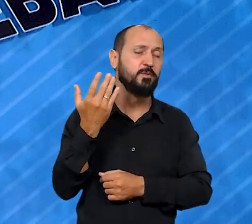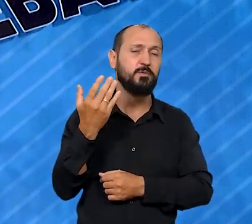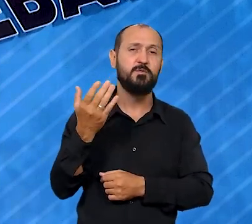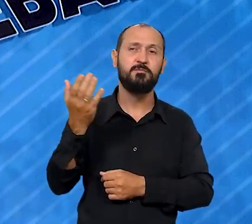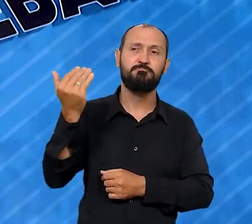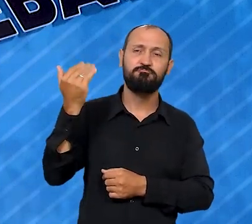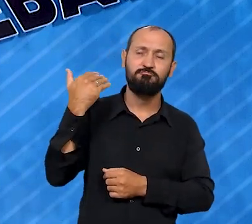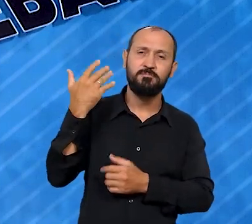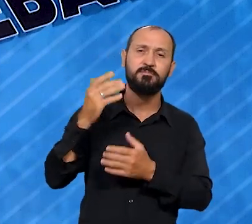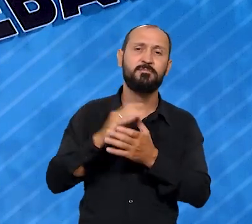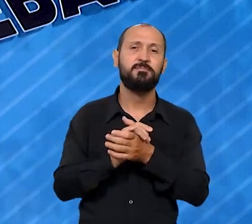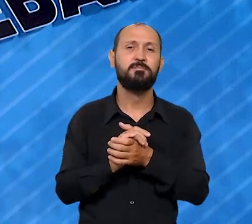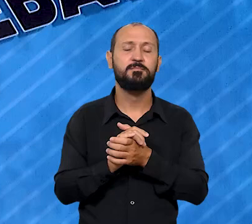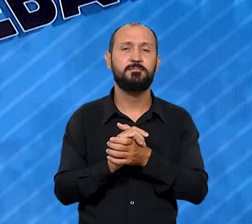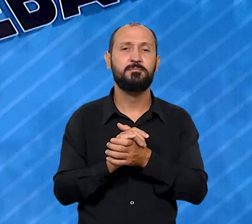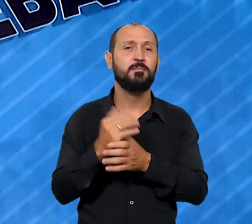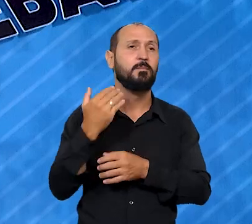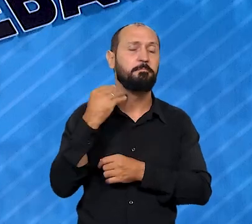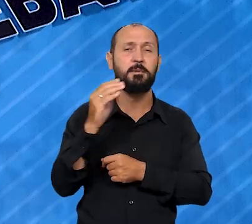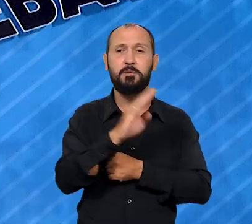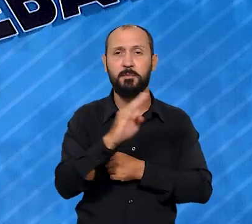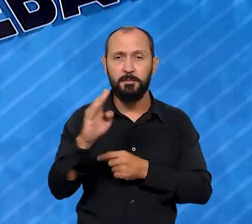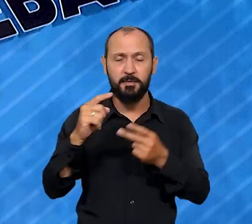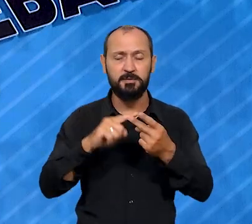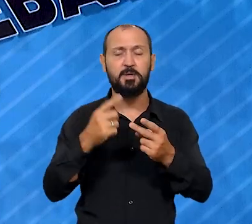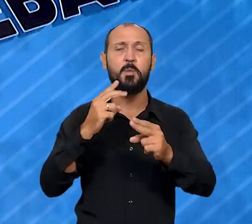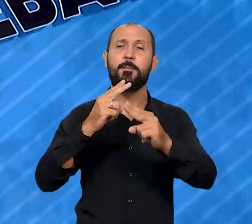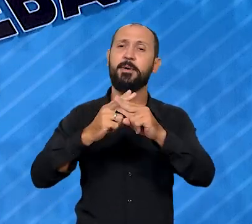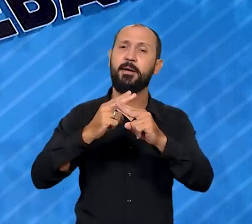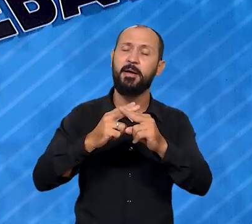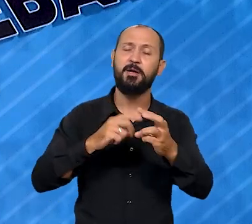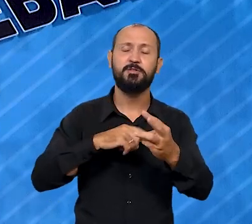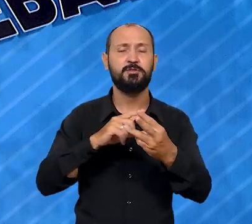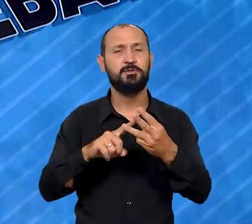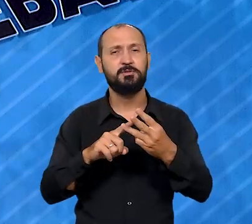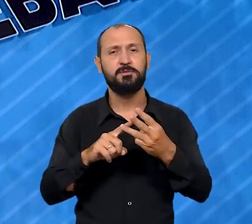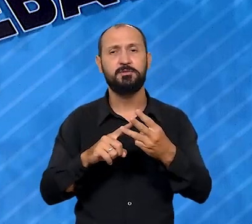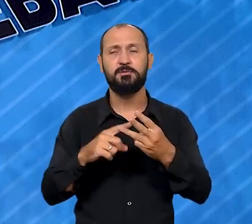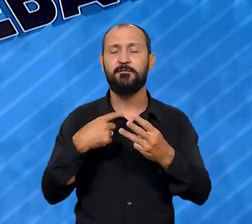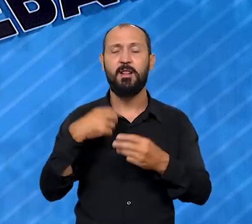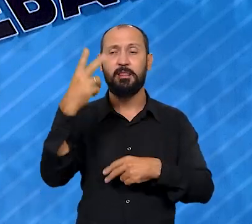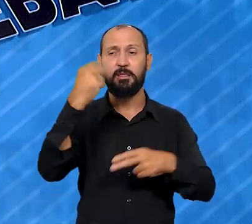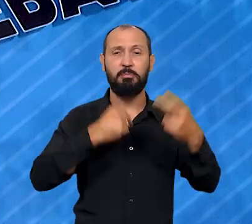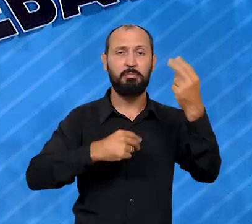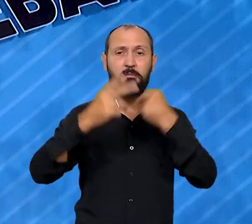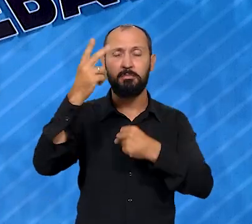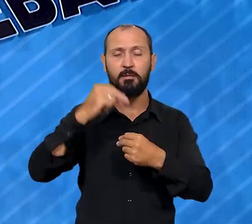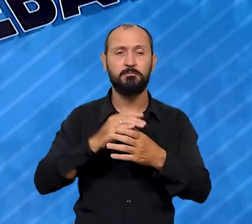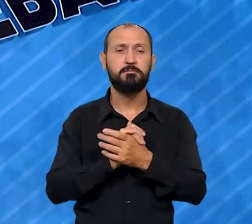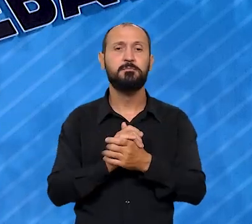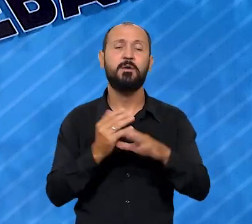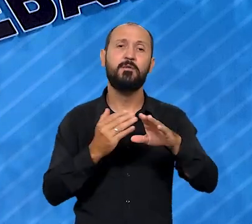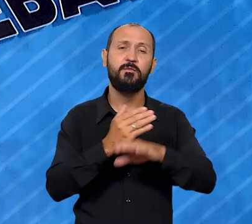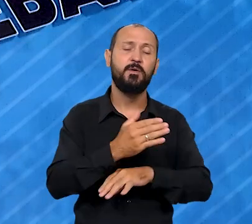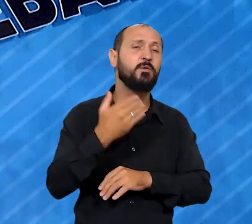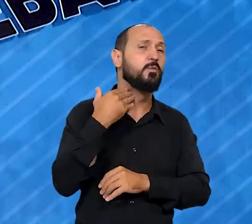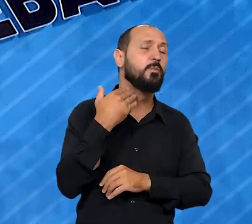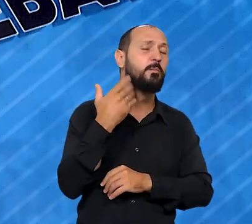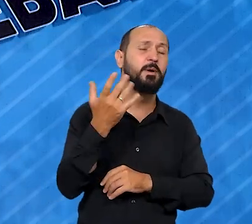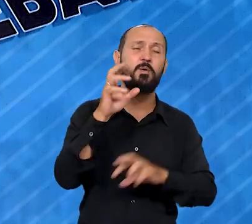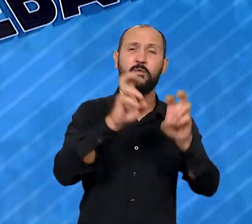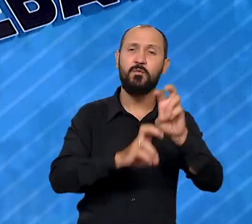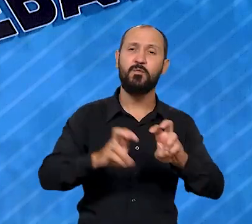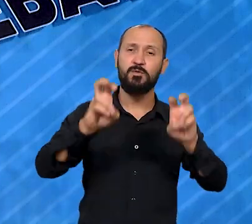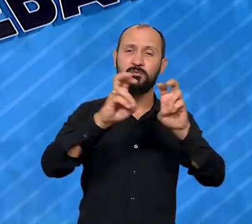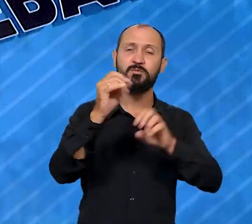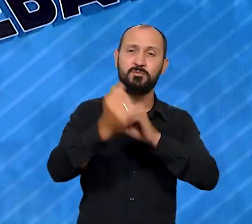num banco antigo, né, por exemplo, um Banco do Brasil, uma Caixa Econômica, eventualmente nega o crédito para aquela pessoa, ela procura